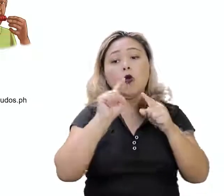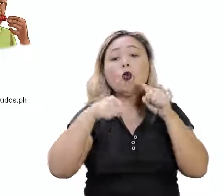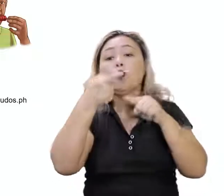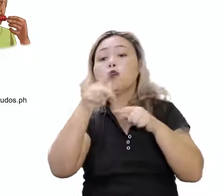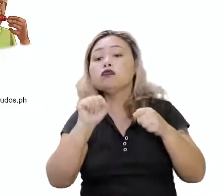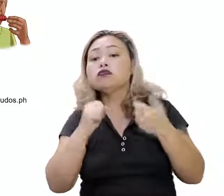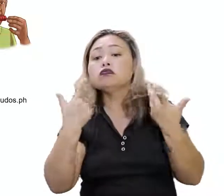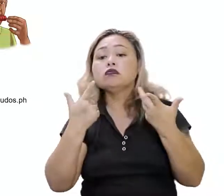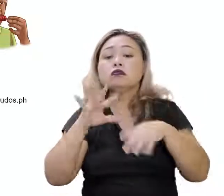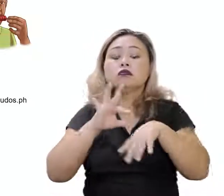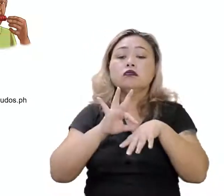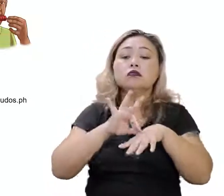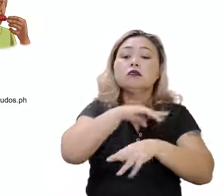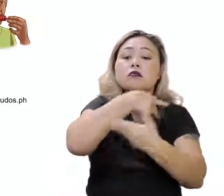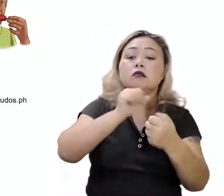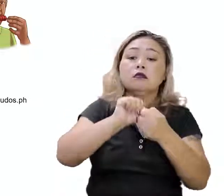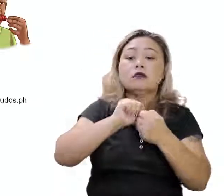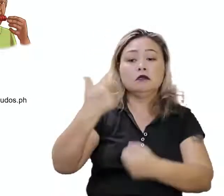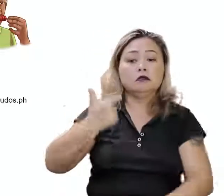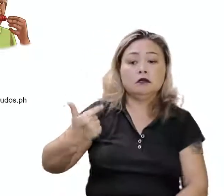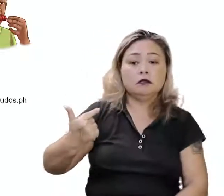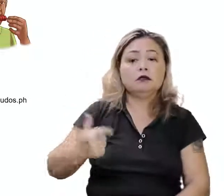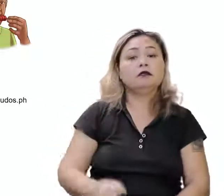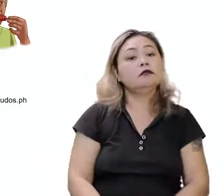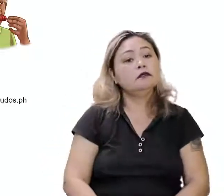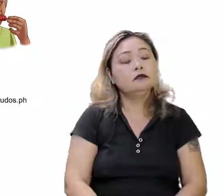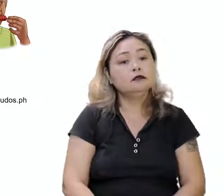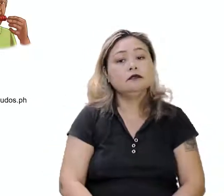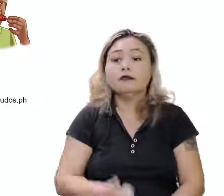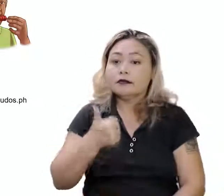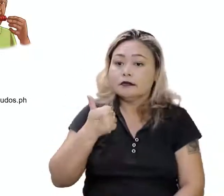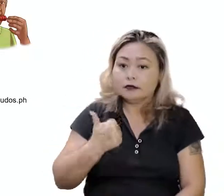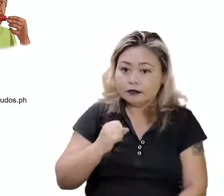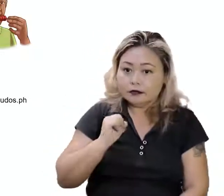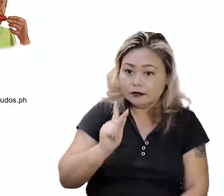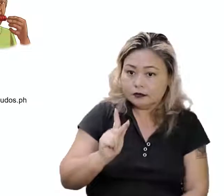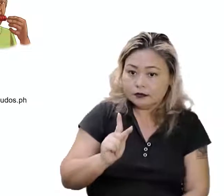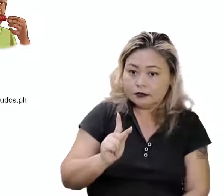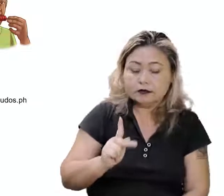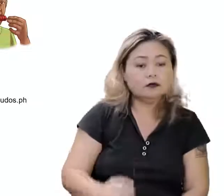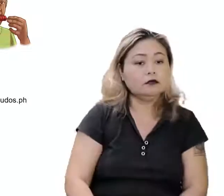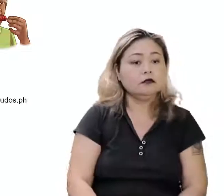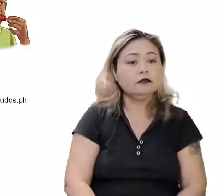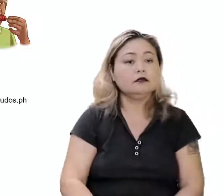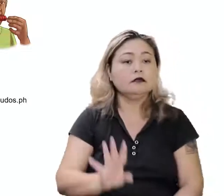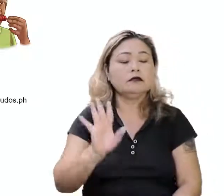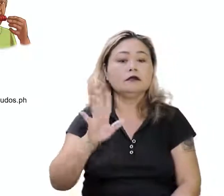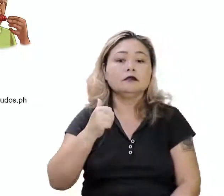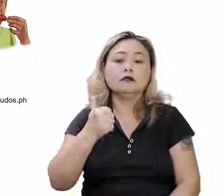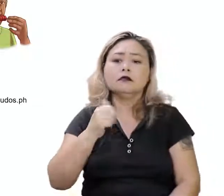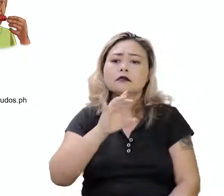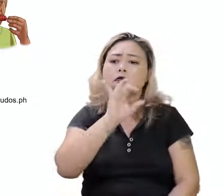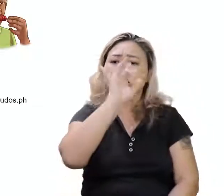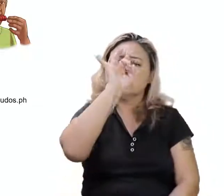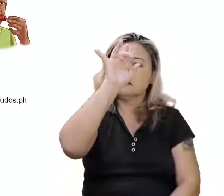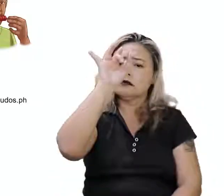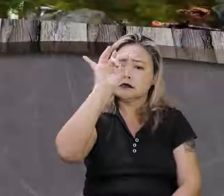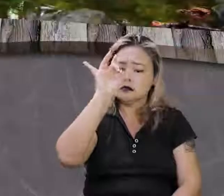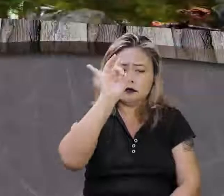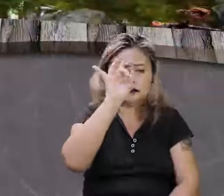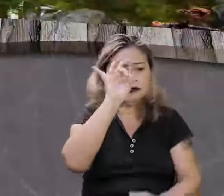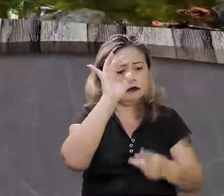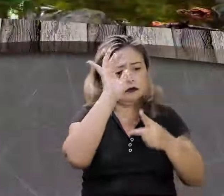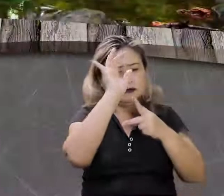outros animais, sendo consumidor agora secundário. Tá bom? Então, cada